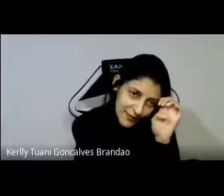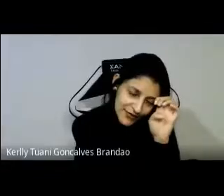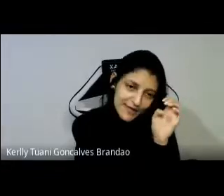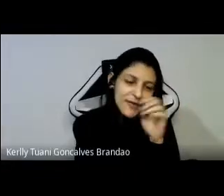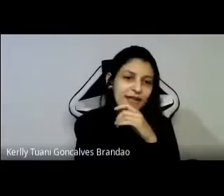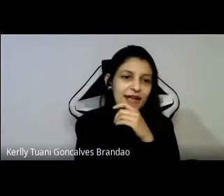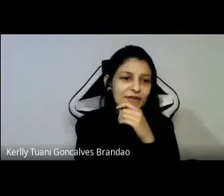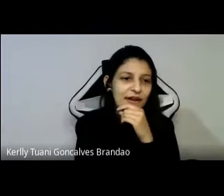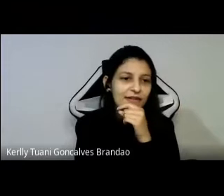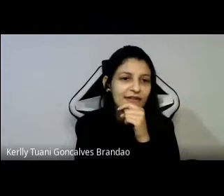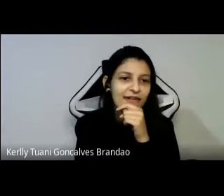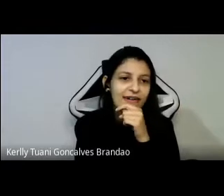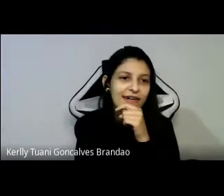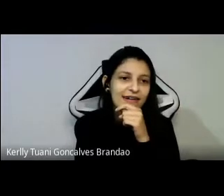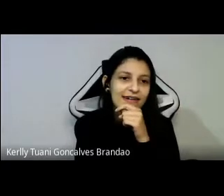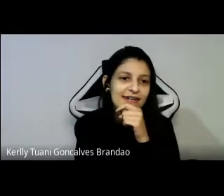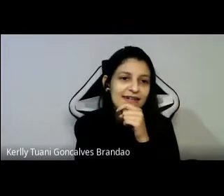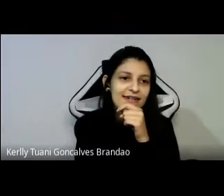Edival, pode responder, Edival.